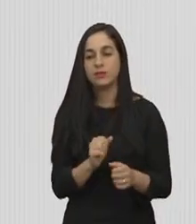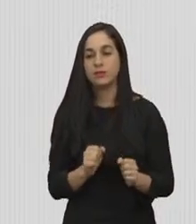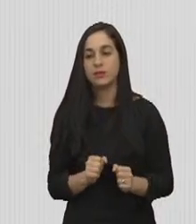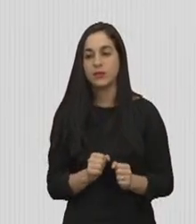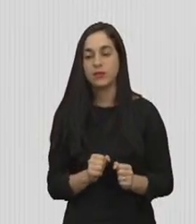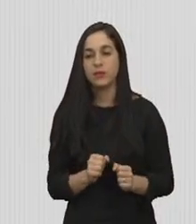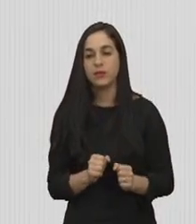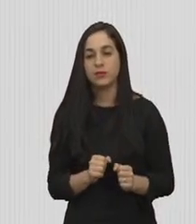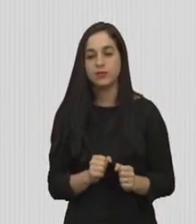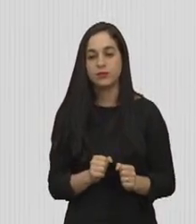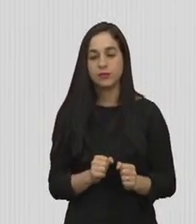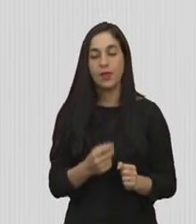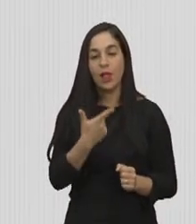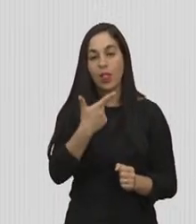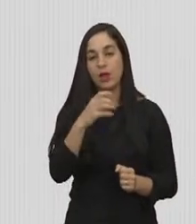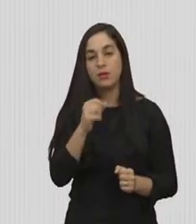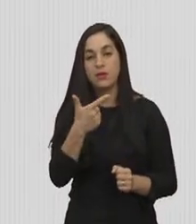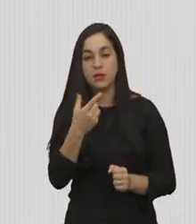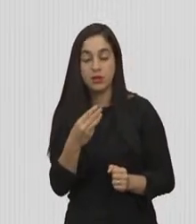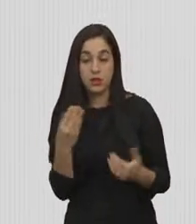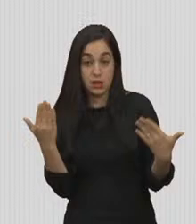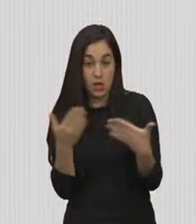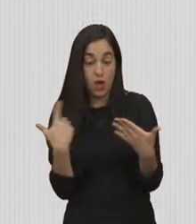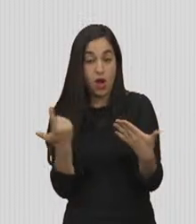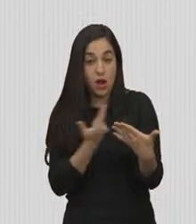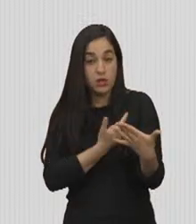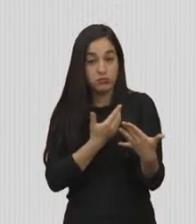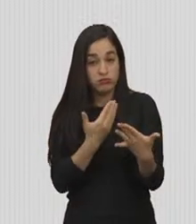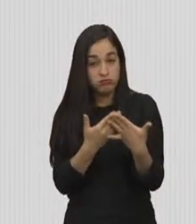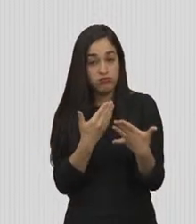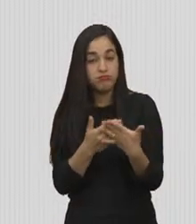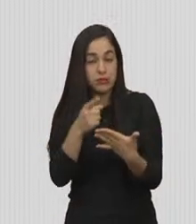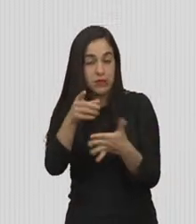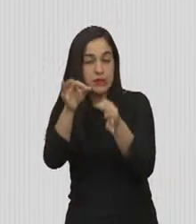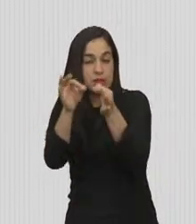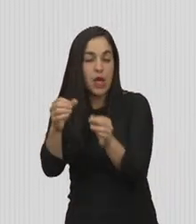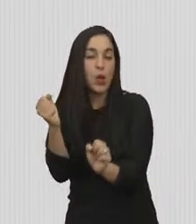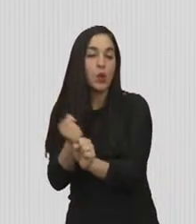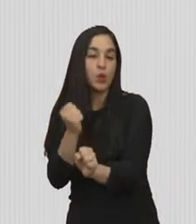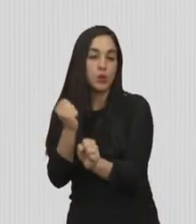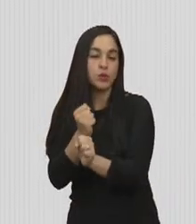em 2023, que é o que a gente está conseguindo construir e a gente está seguindo lá no campus